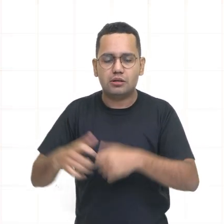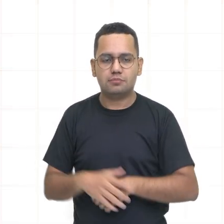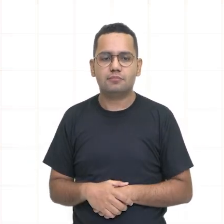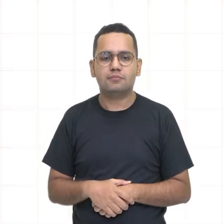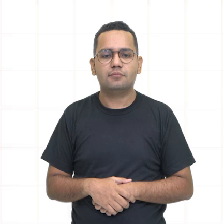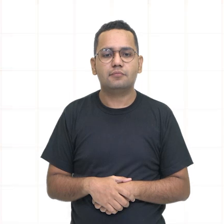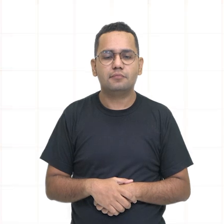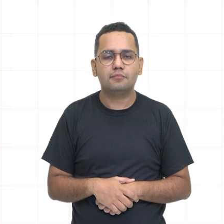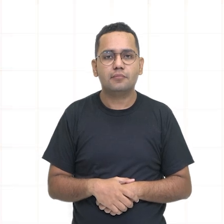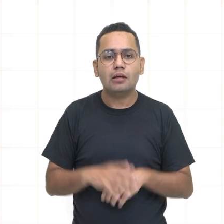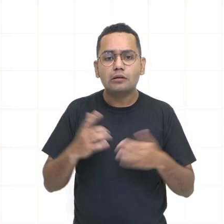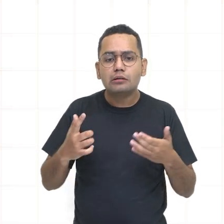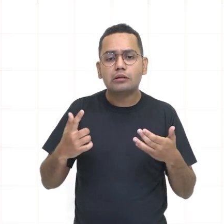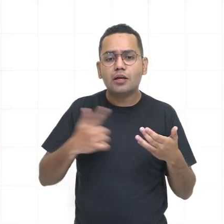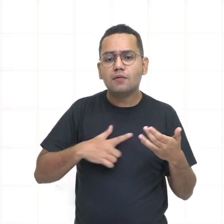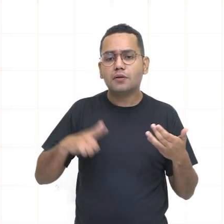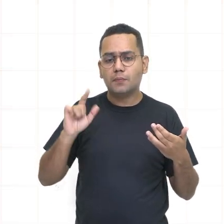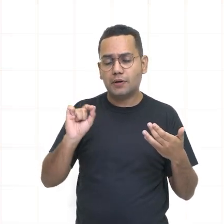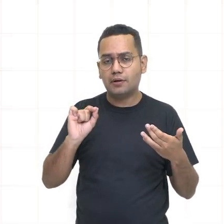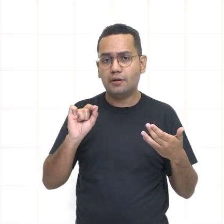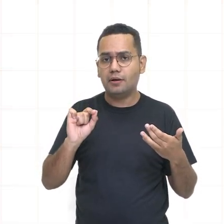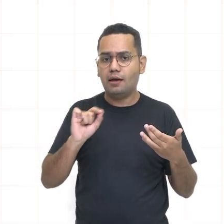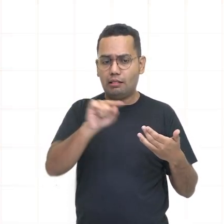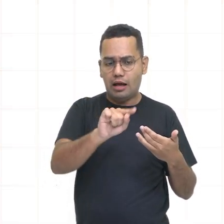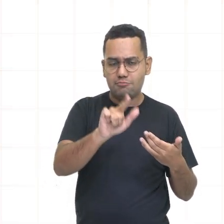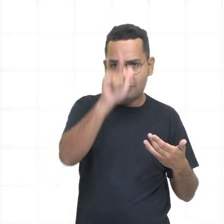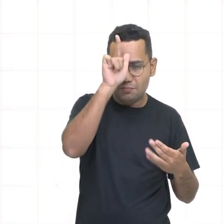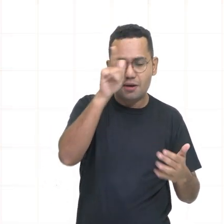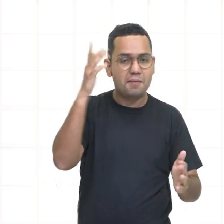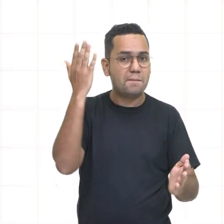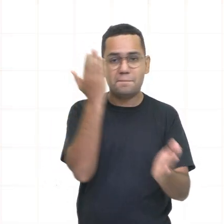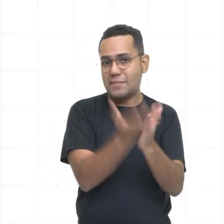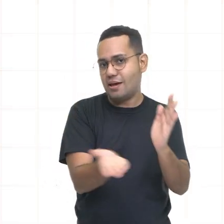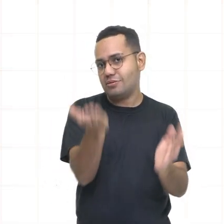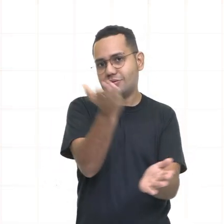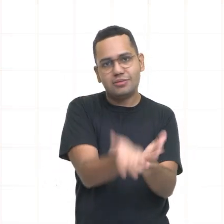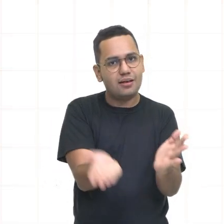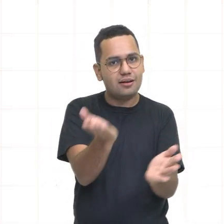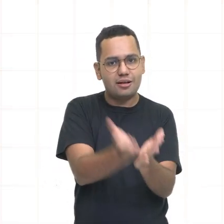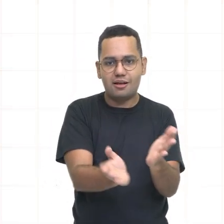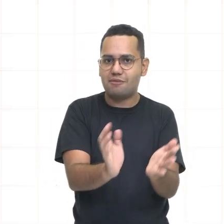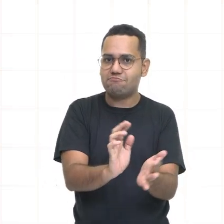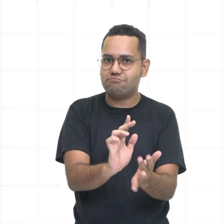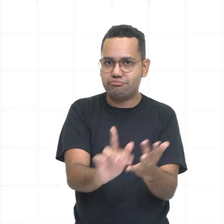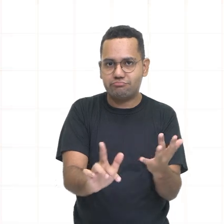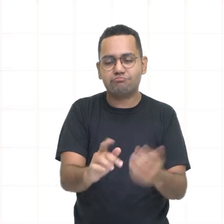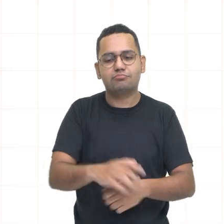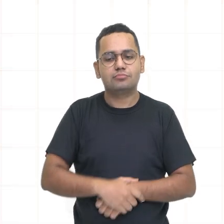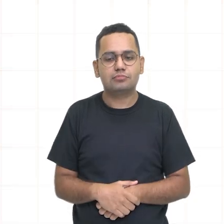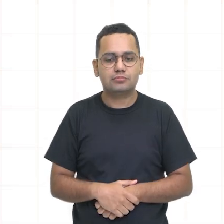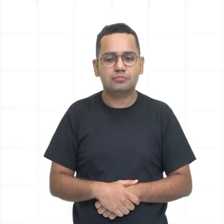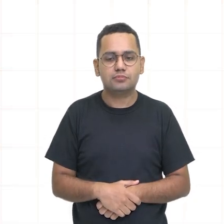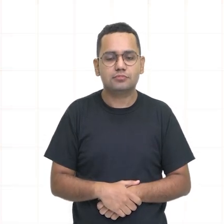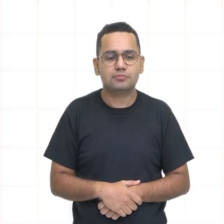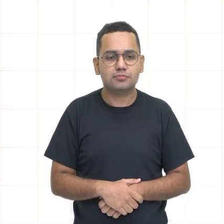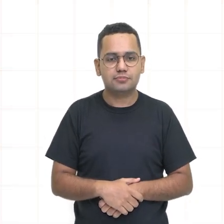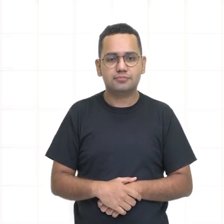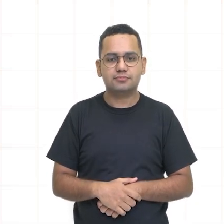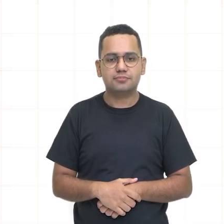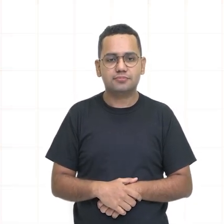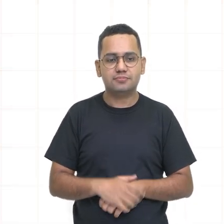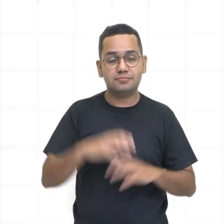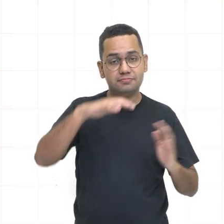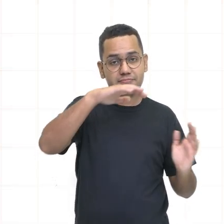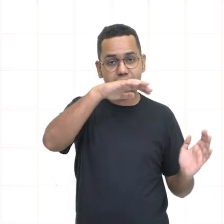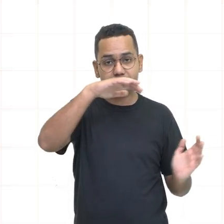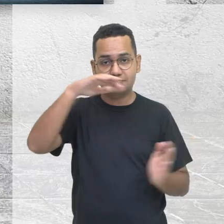daí, ladeira abaixo para a Alemanha. Enquanto isso, no Pacífico, vamos observar também alguns ataques. Observem